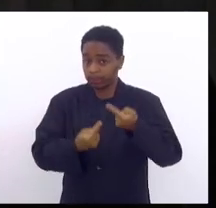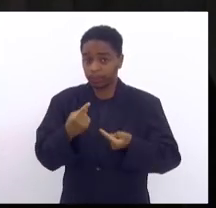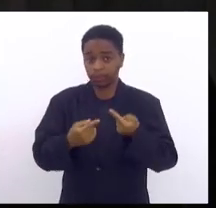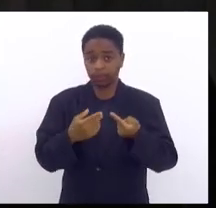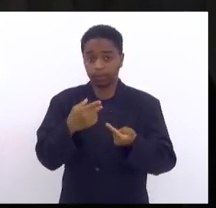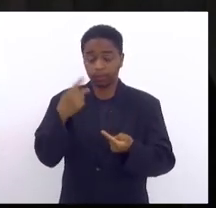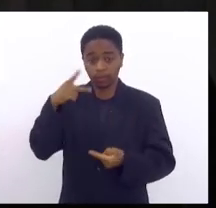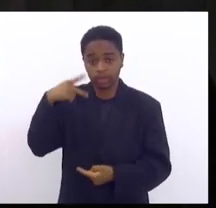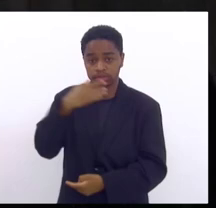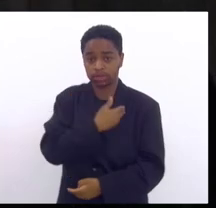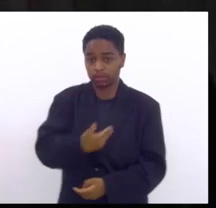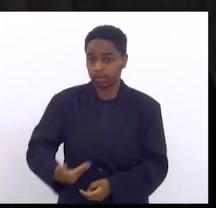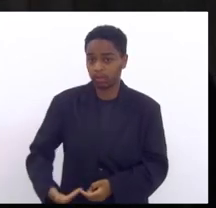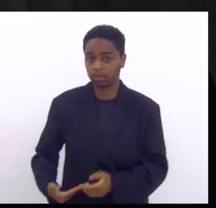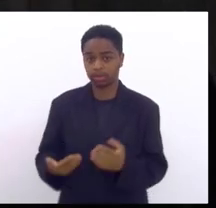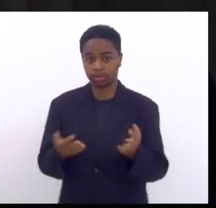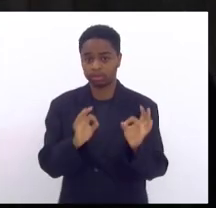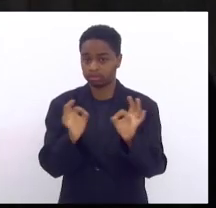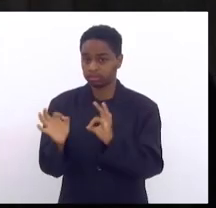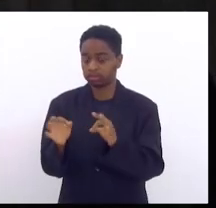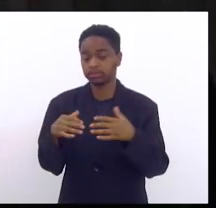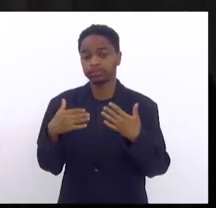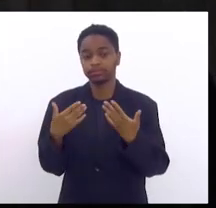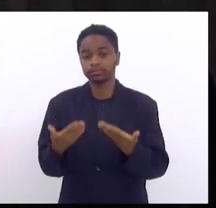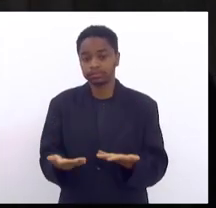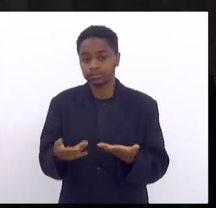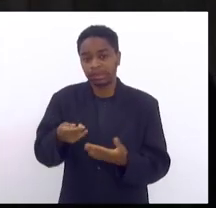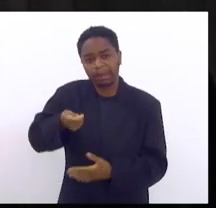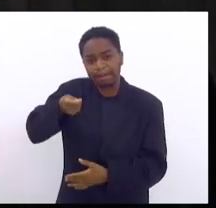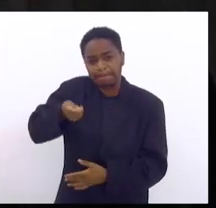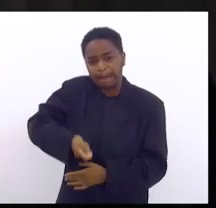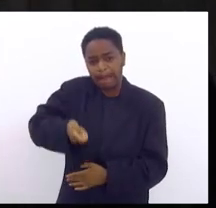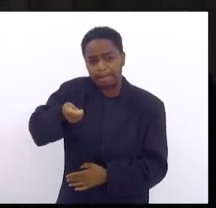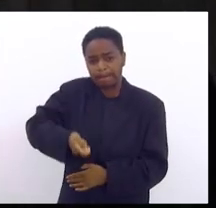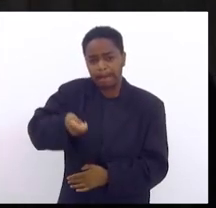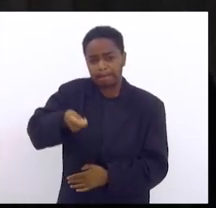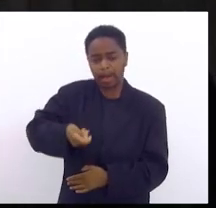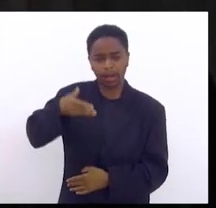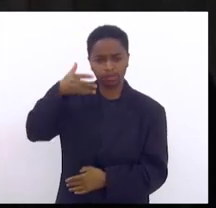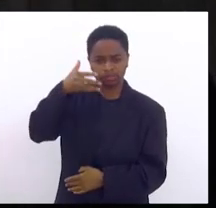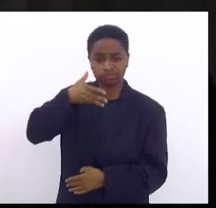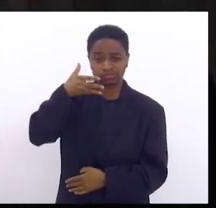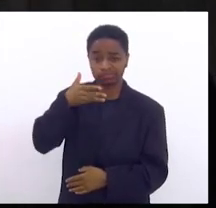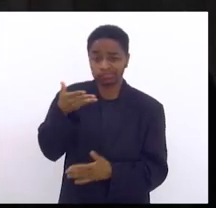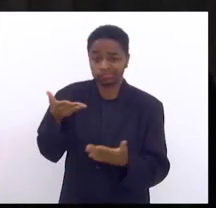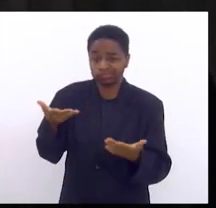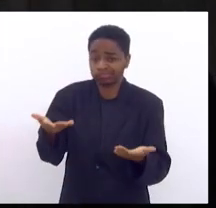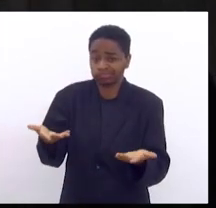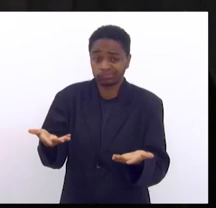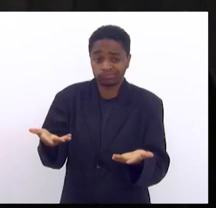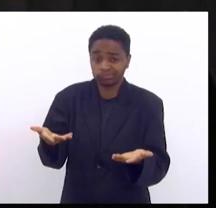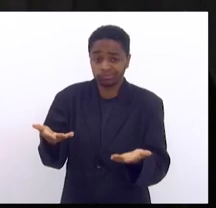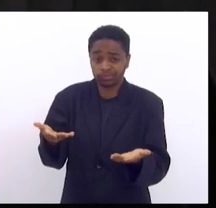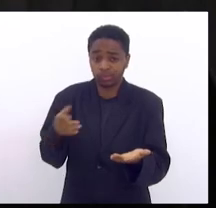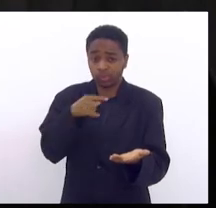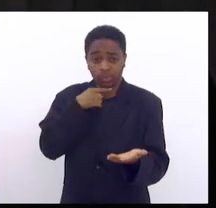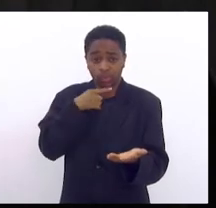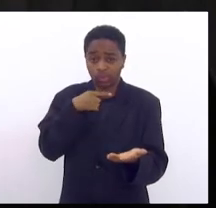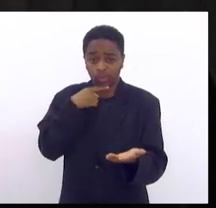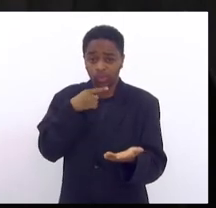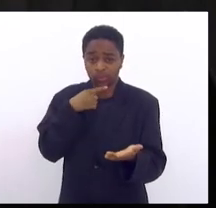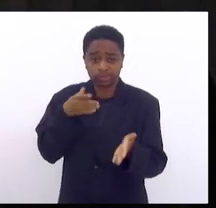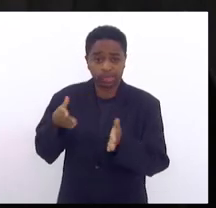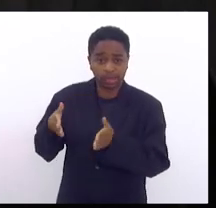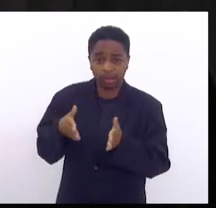pública. Então, esta radicalização não leva a lugar